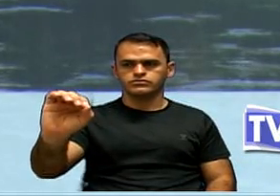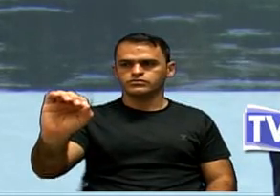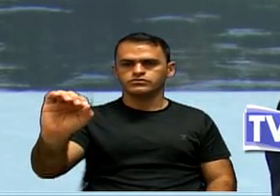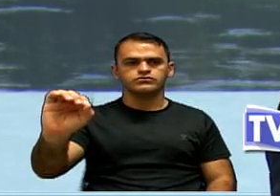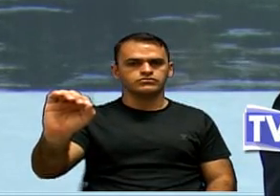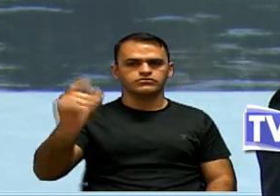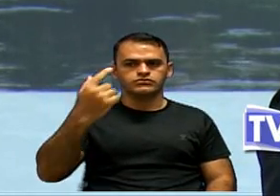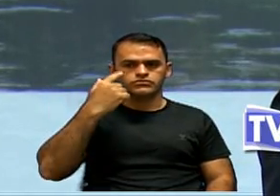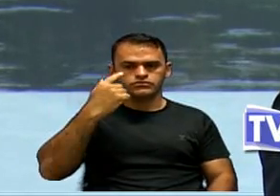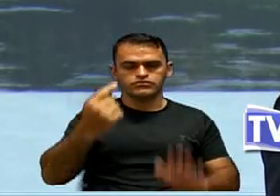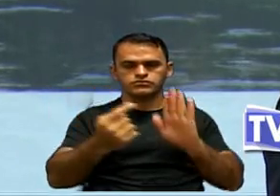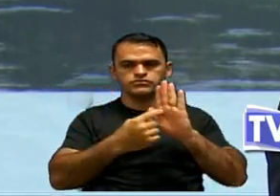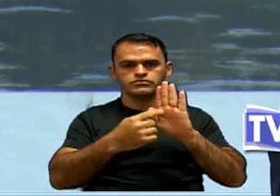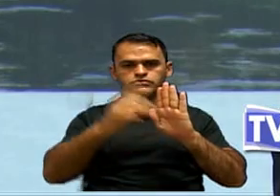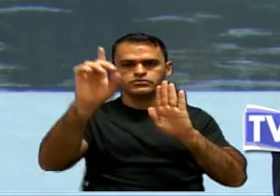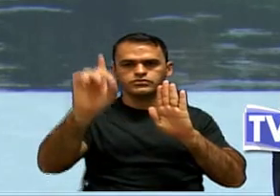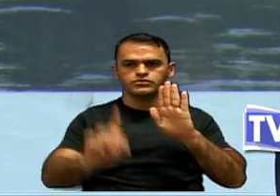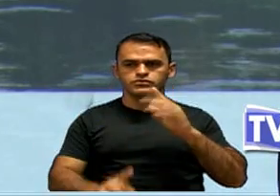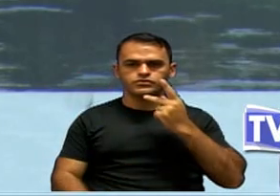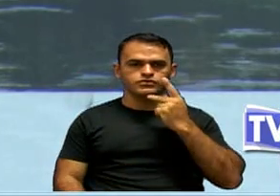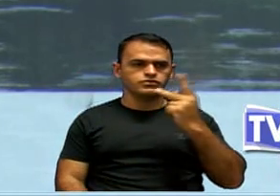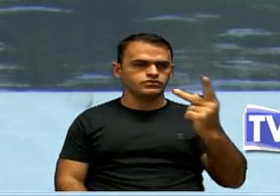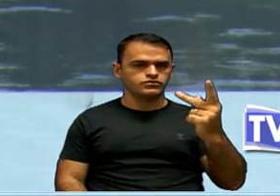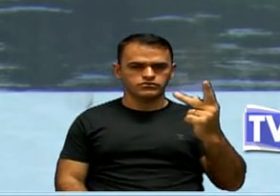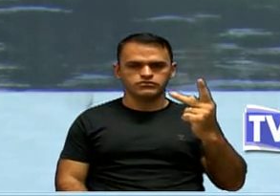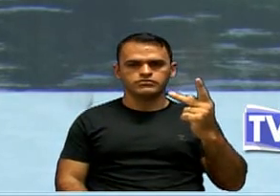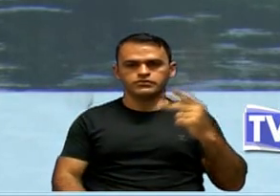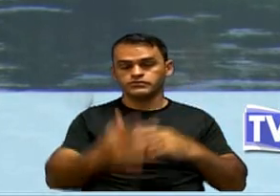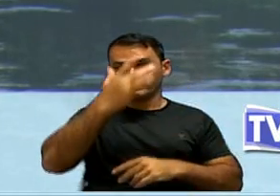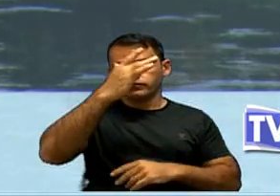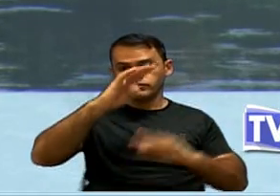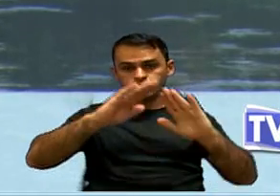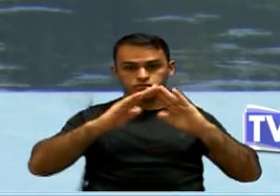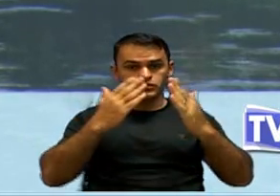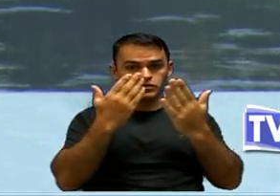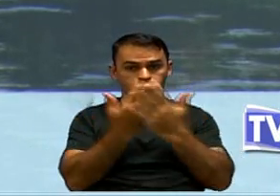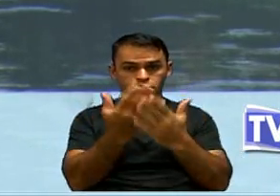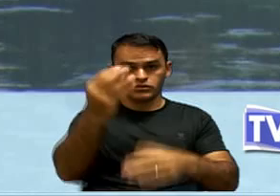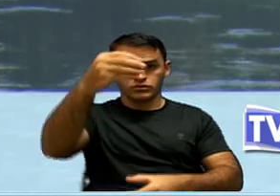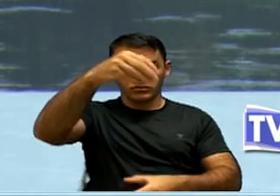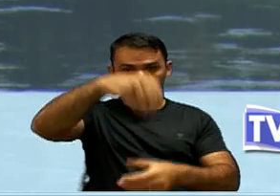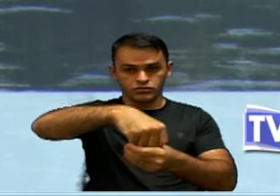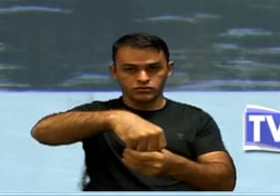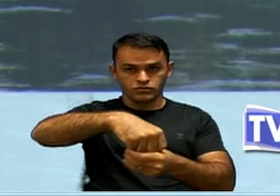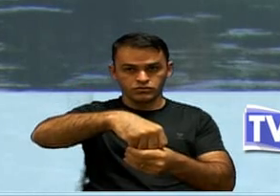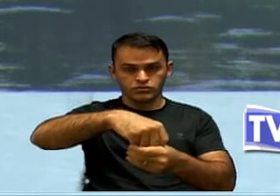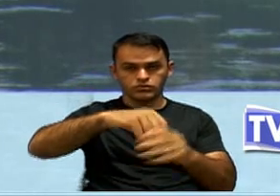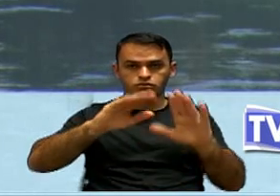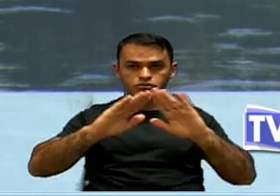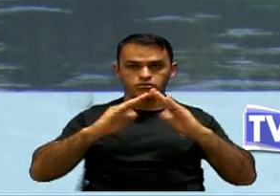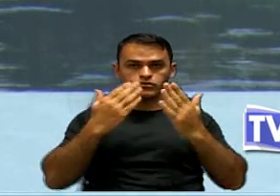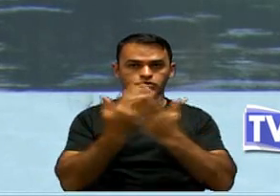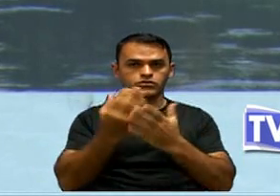aqui um pronunciamento da diretora. Tinha um indivíduo dentro da escola,